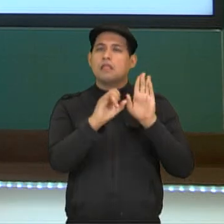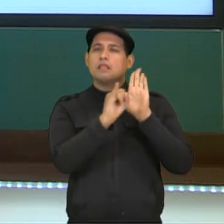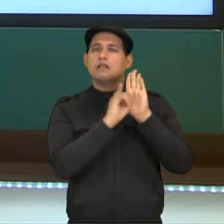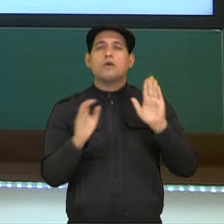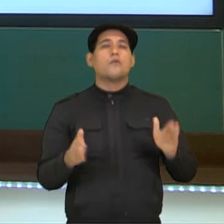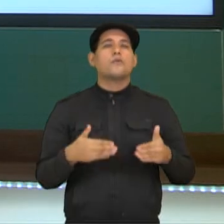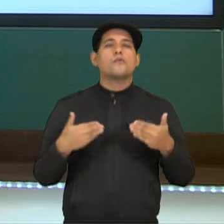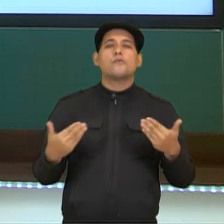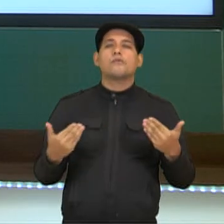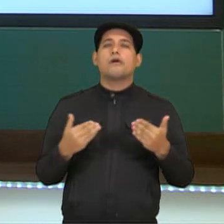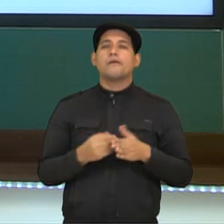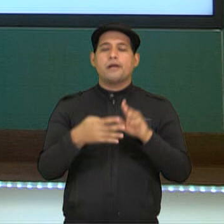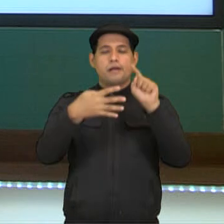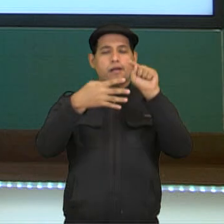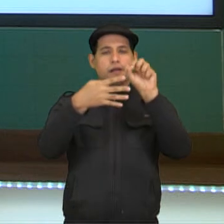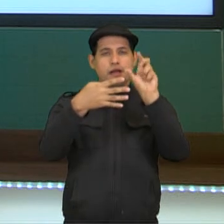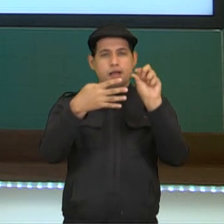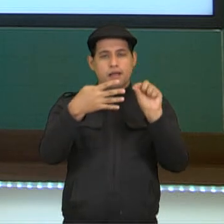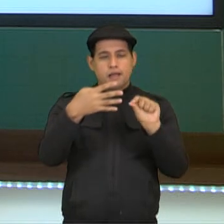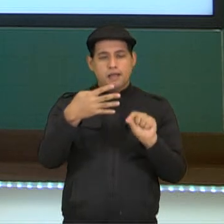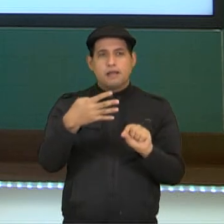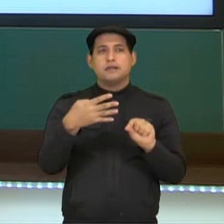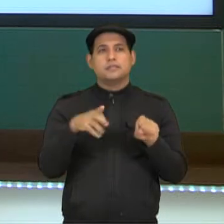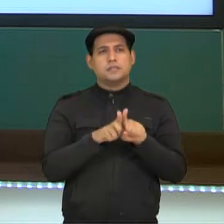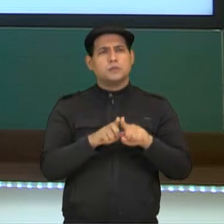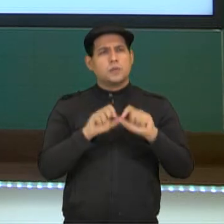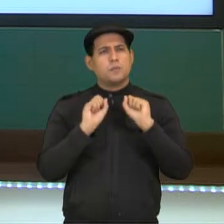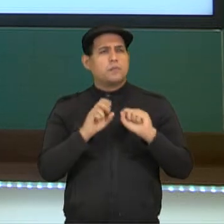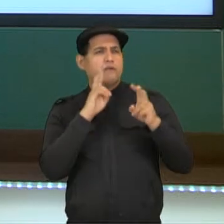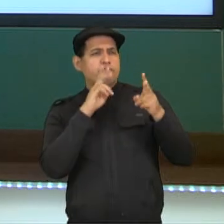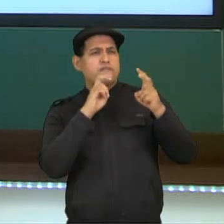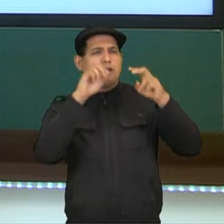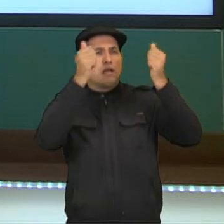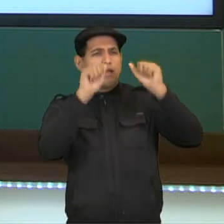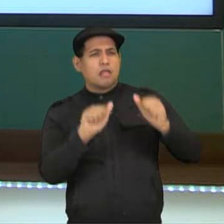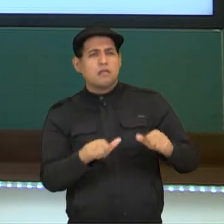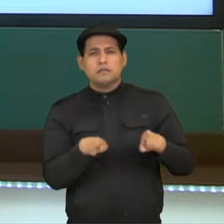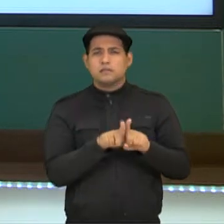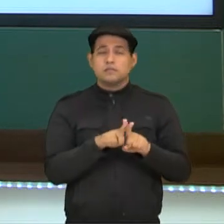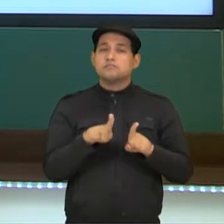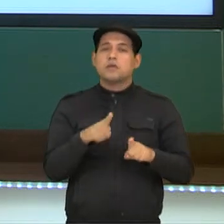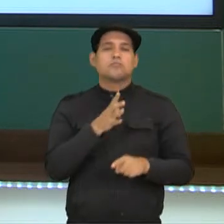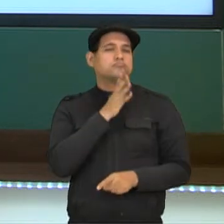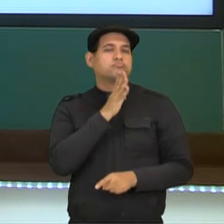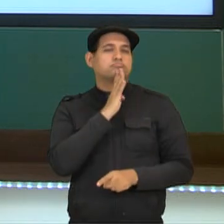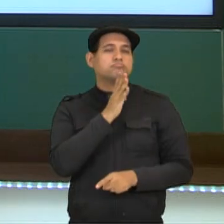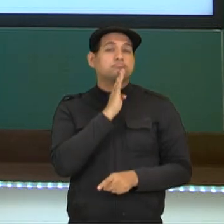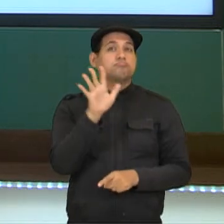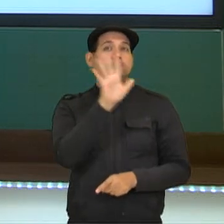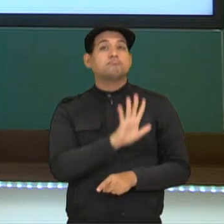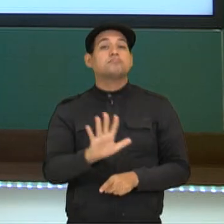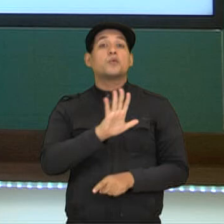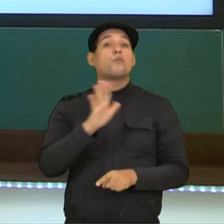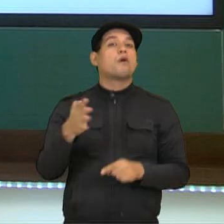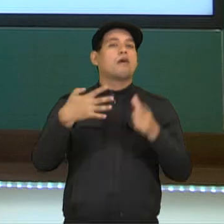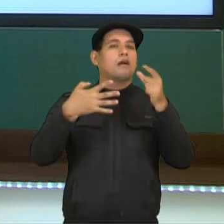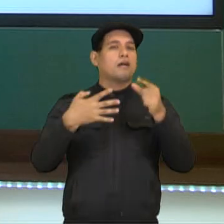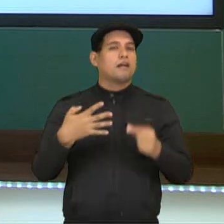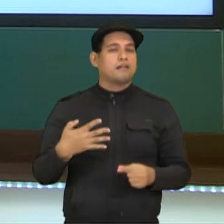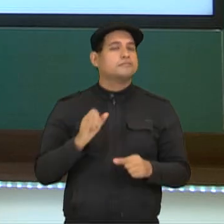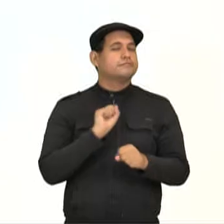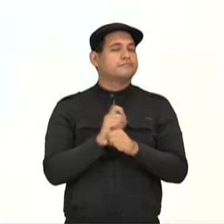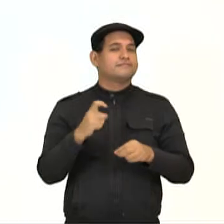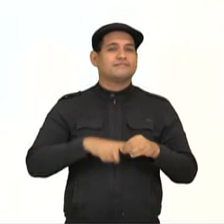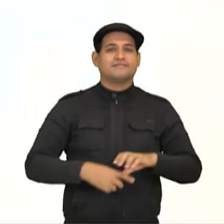identificar quais são essas classificações. Então, entra lá, verifica, né, para vocês conhecerem quais são essas classificações. Nós